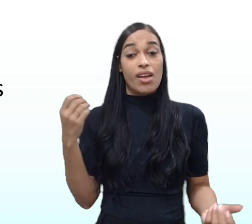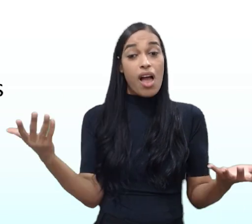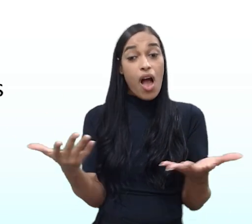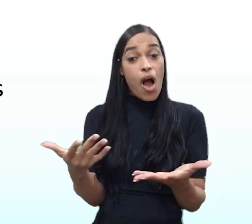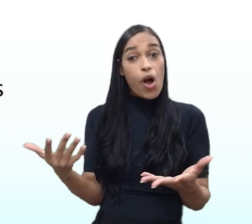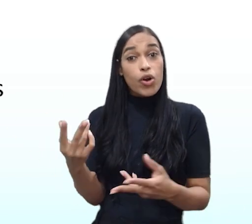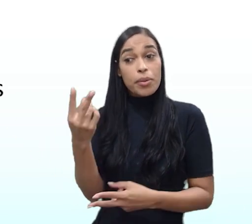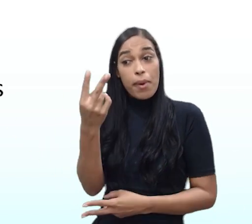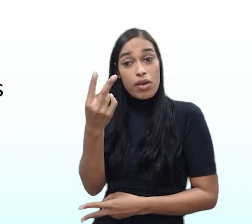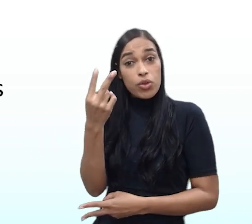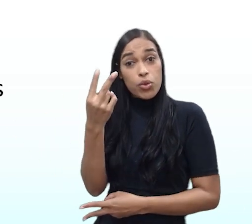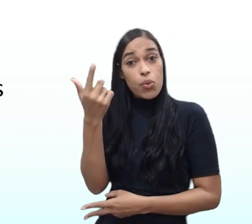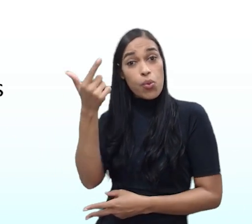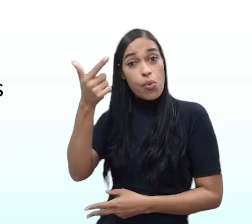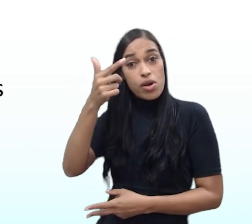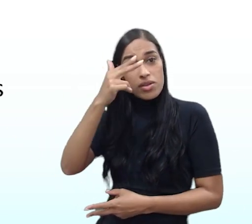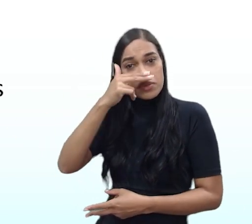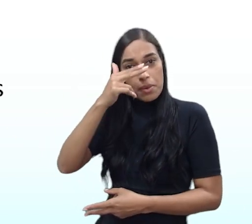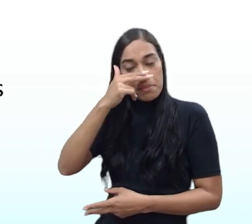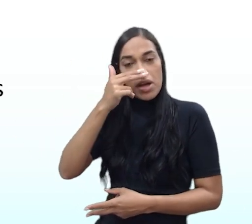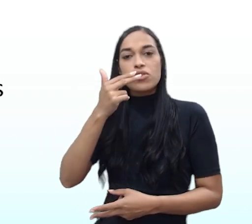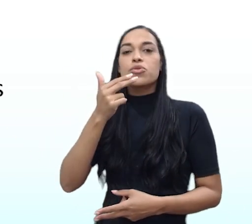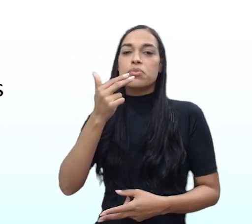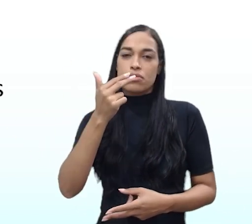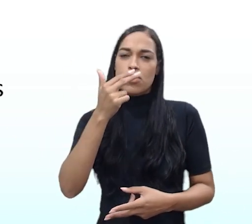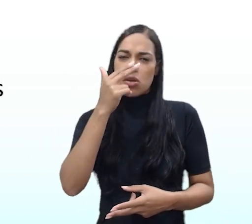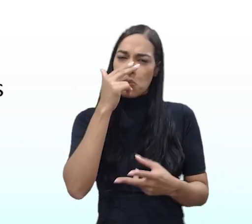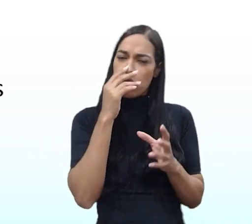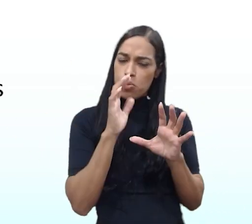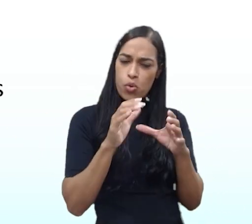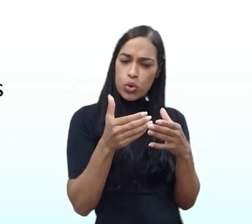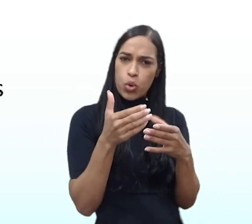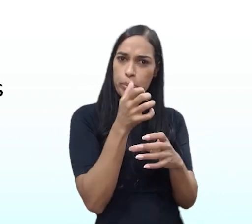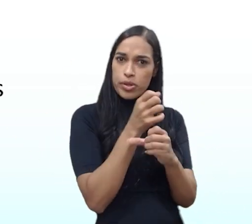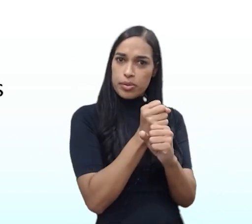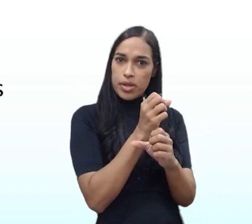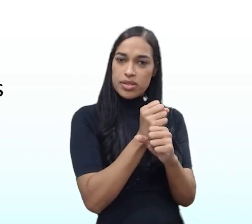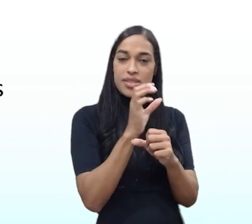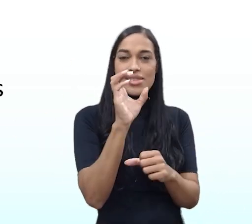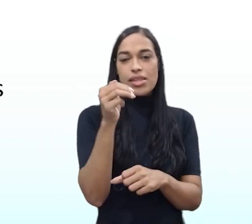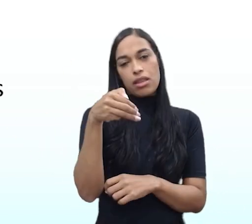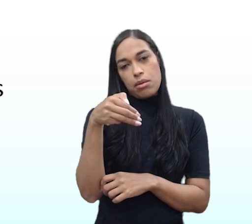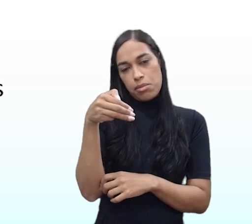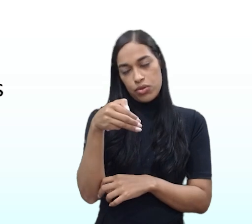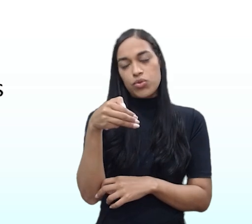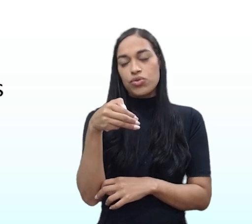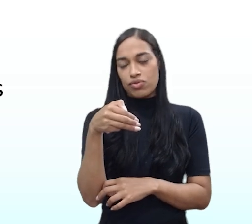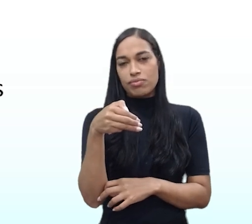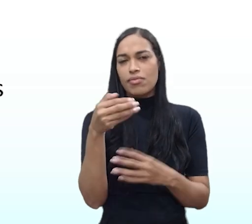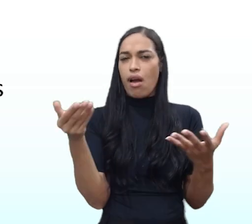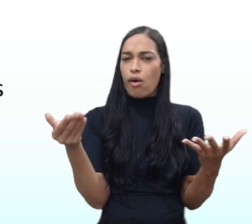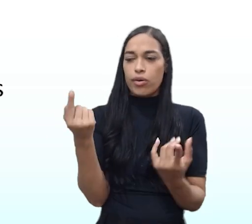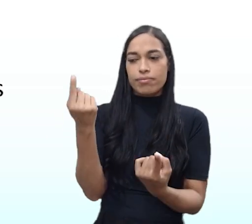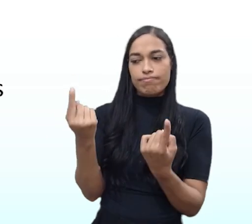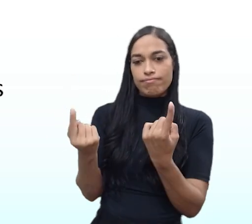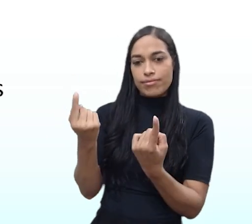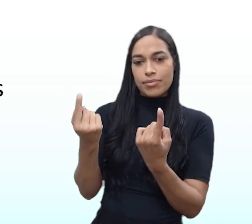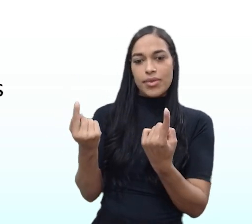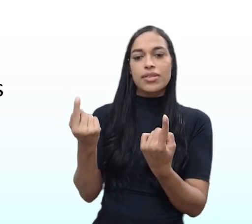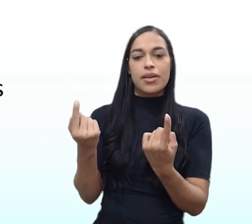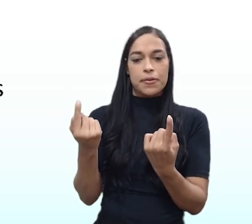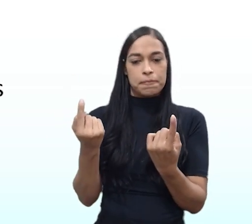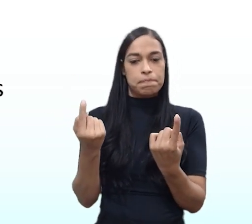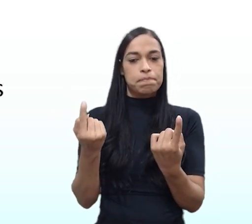as duas unidades na mesma unidade de medida, que é centímetros, então eu posso fazer a